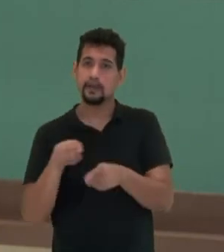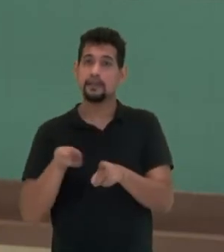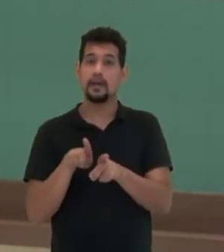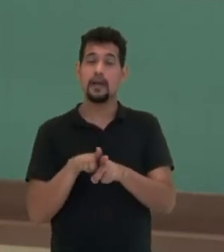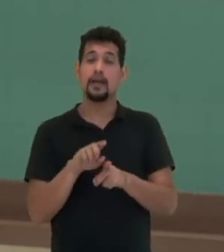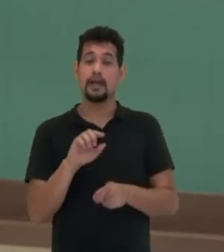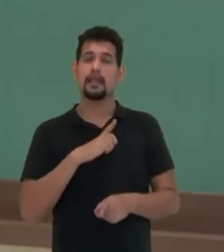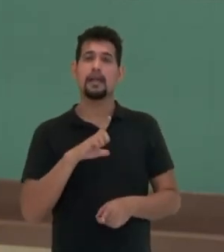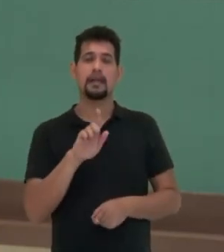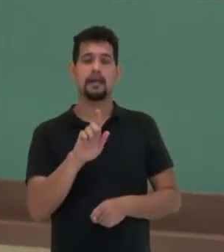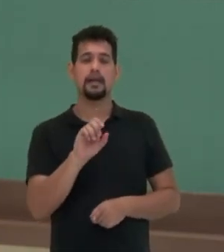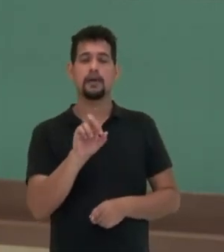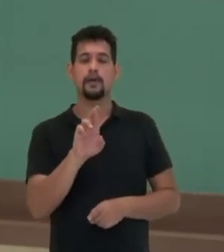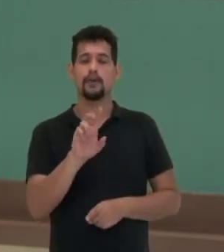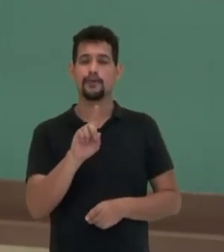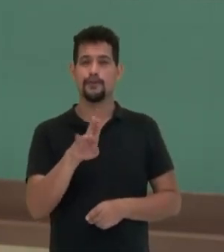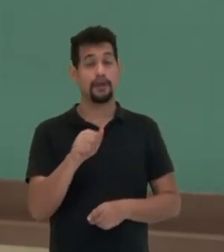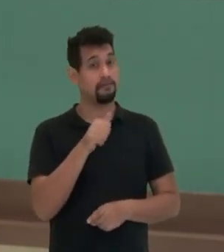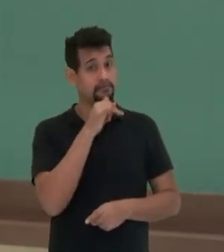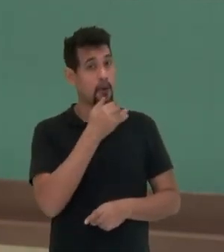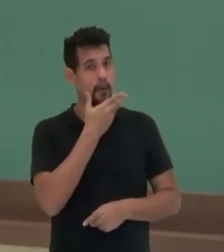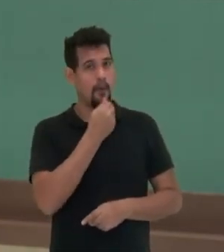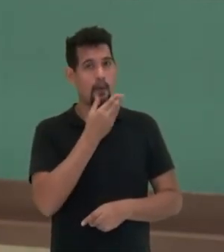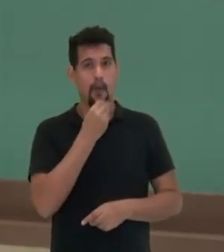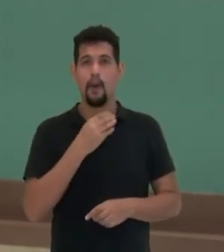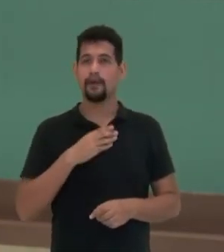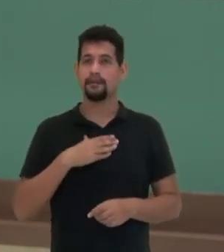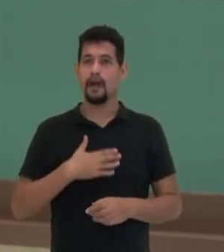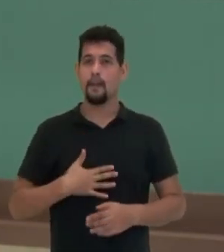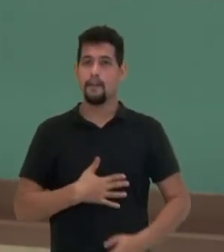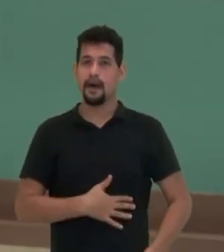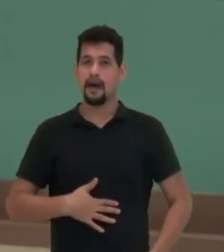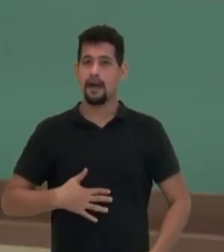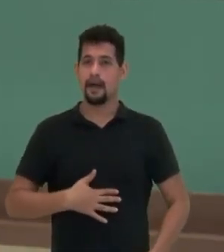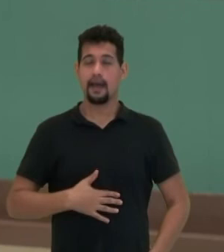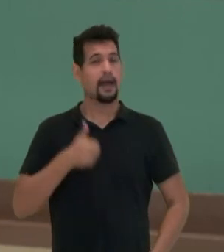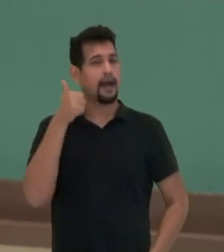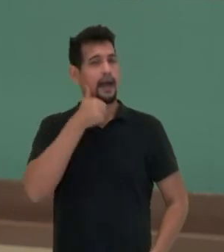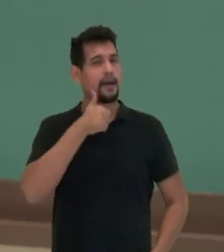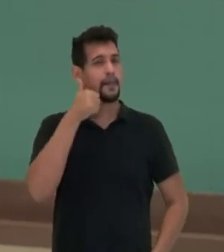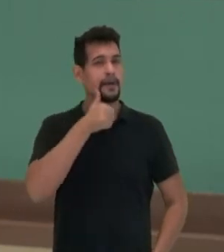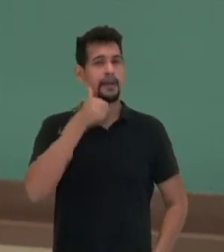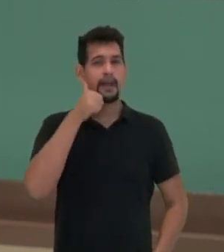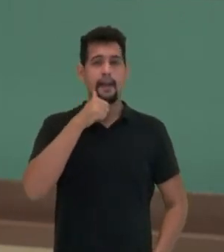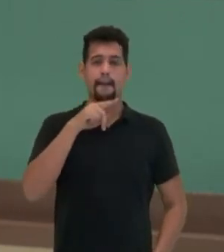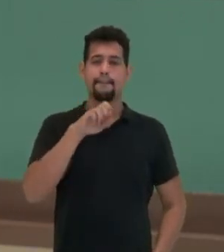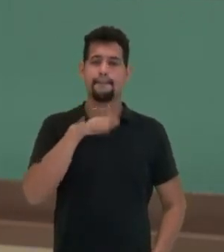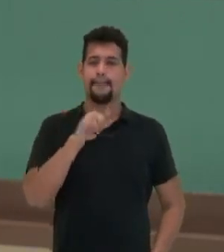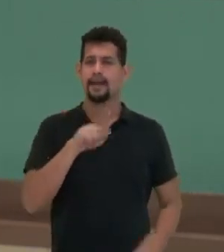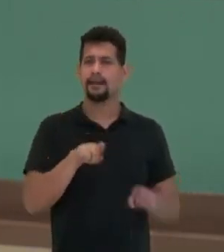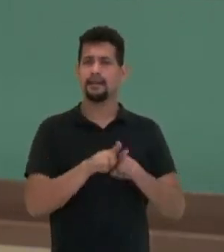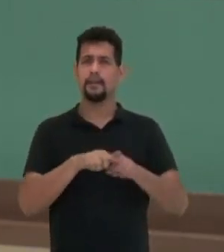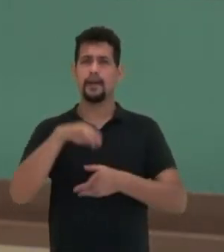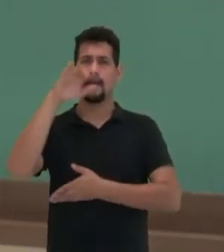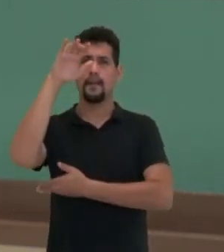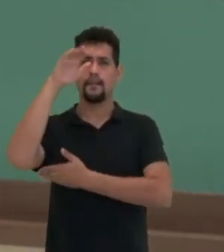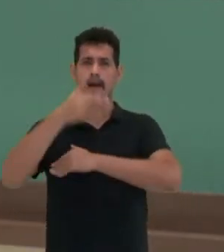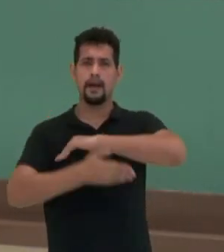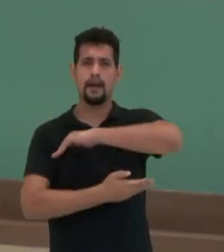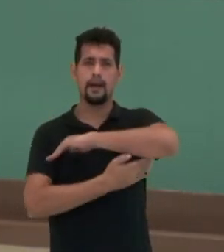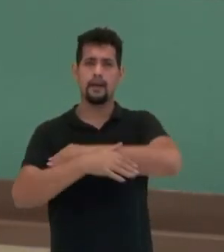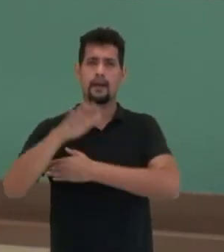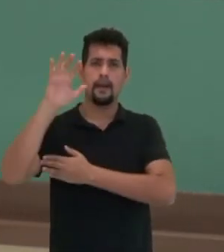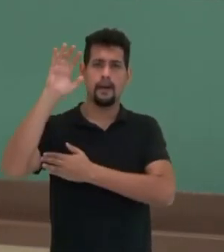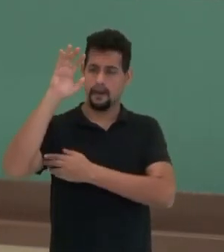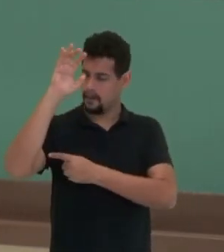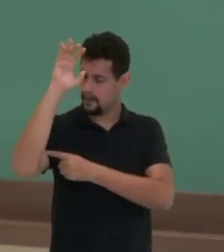gordura localizada. Nos homens, geralmente na barriga, nas mulheres, nas pernas, embaixo dos braços, nas nádegas. E ela é uma